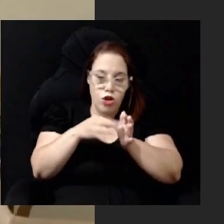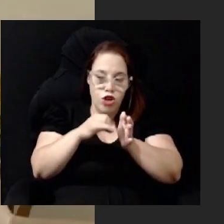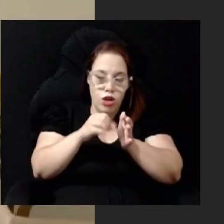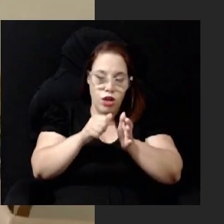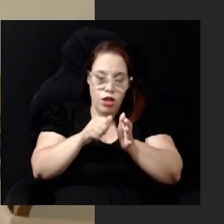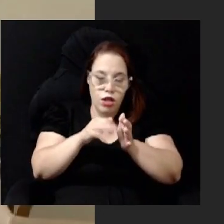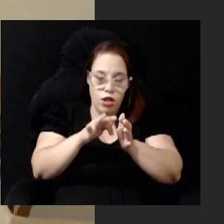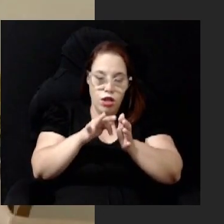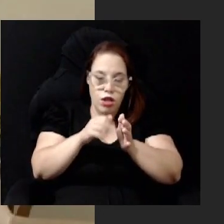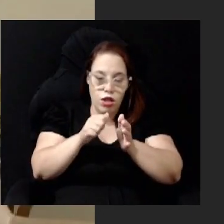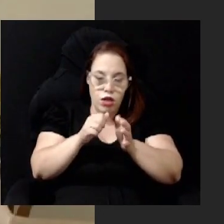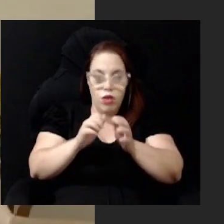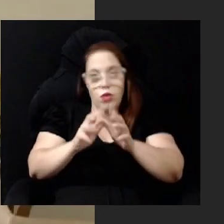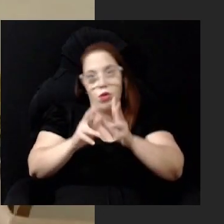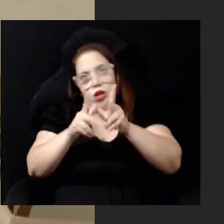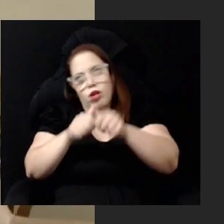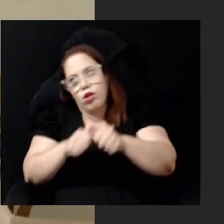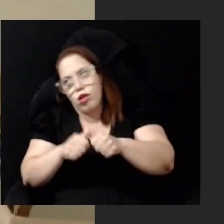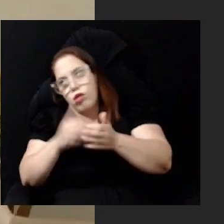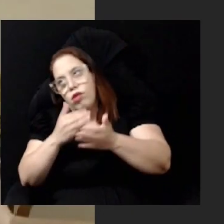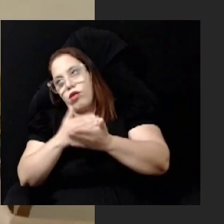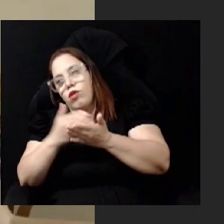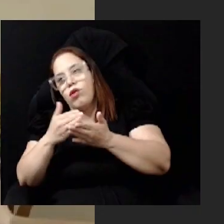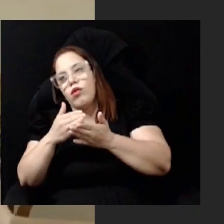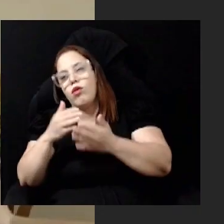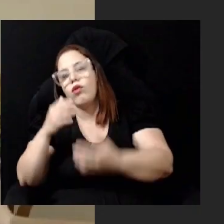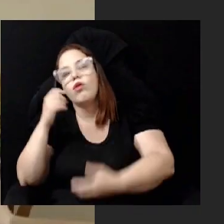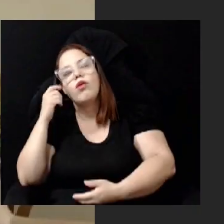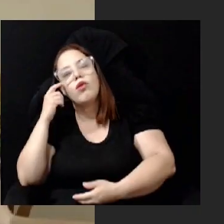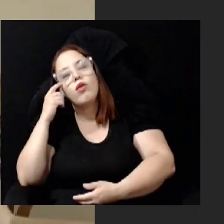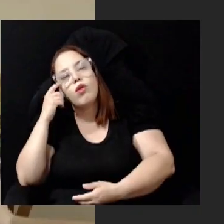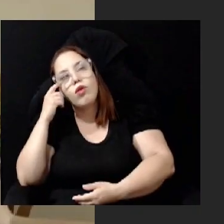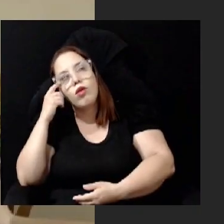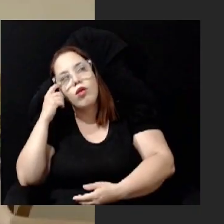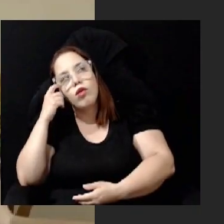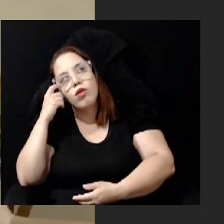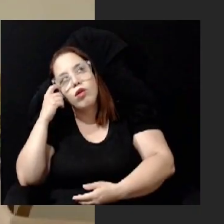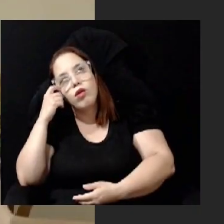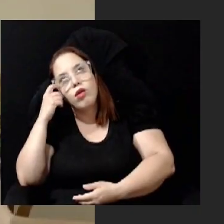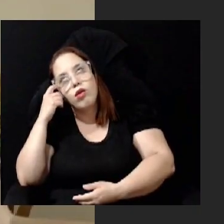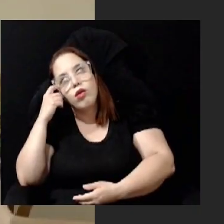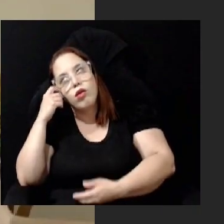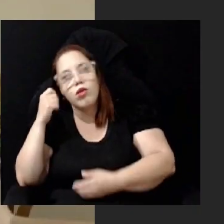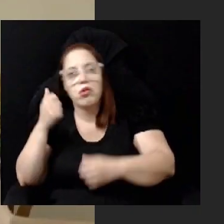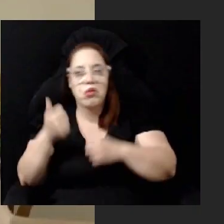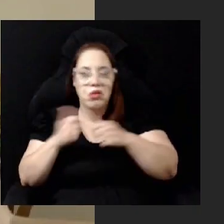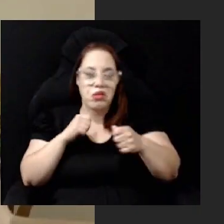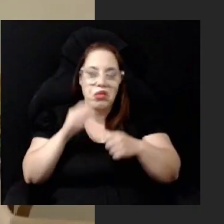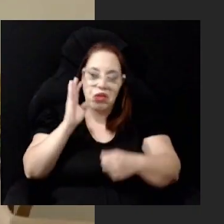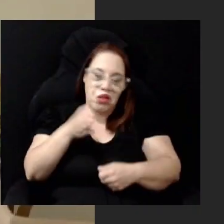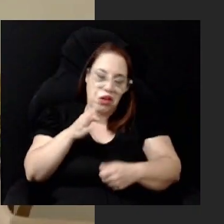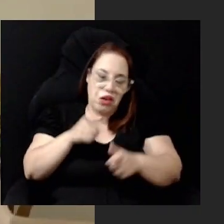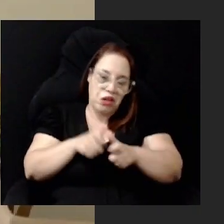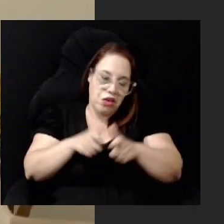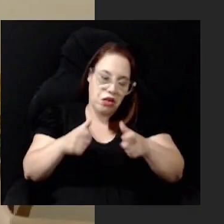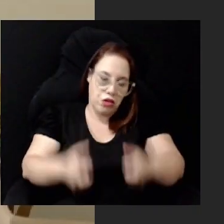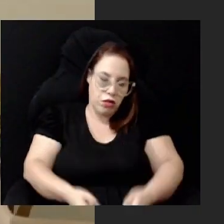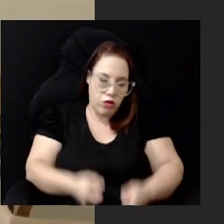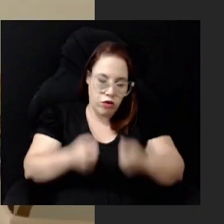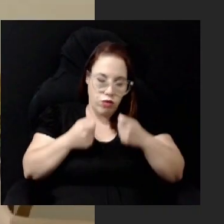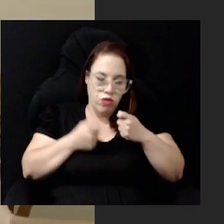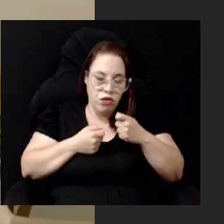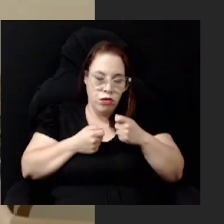mais generalista, e a partir do momento em que a probabilidade de ser câncer aumente, ele